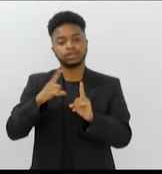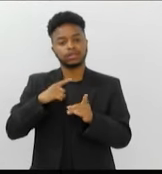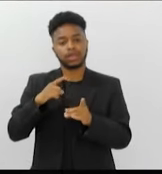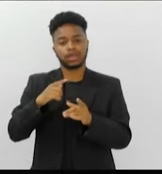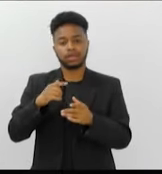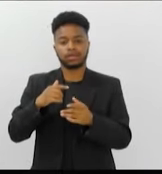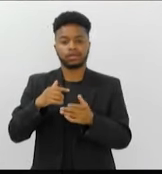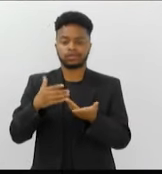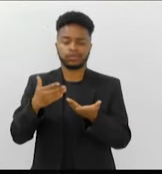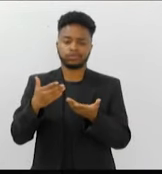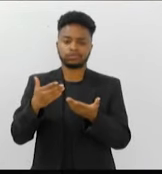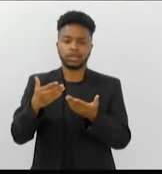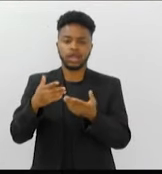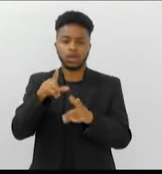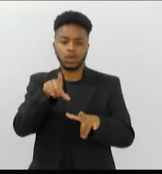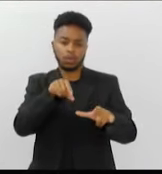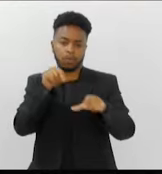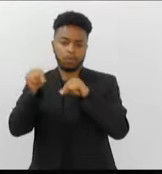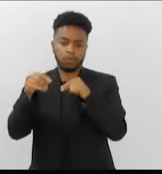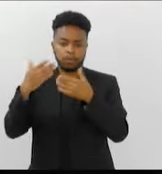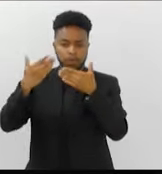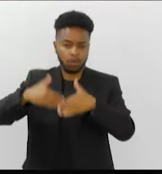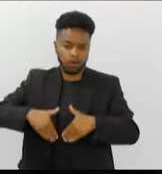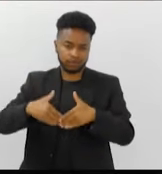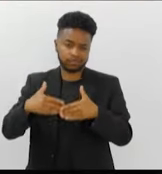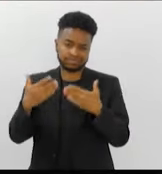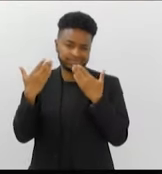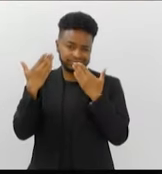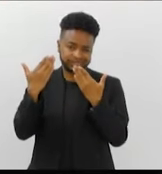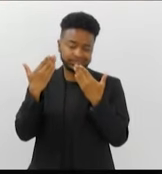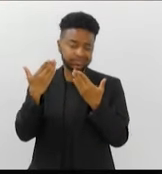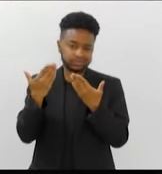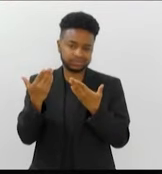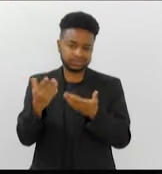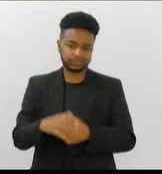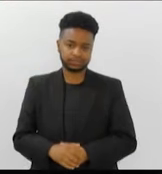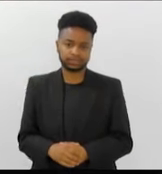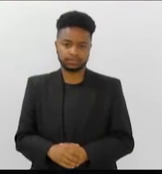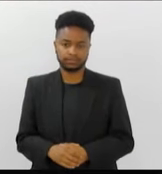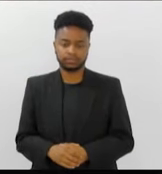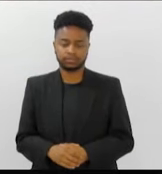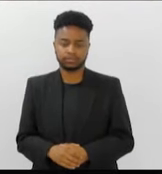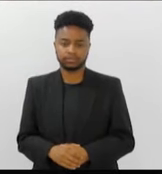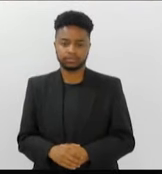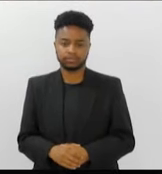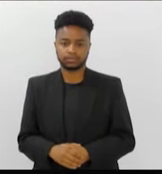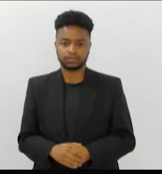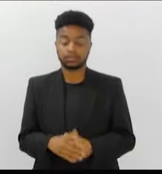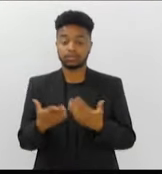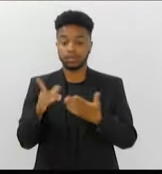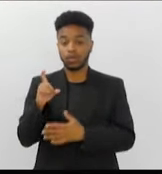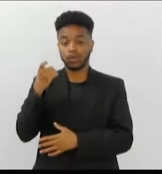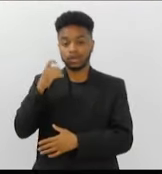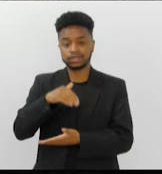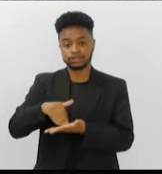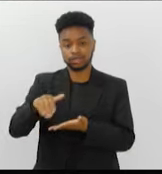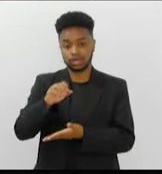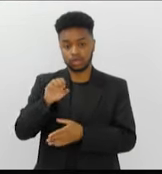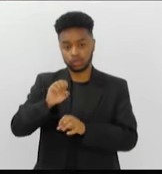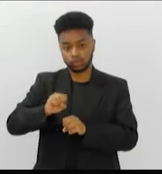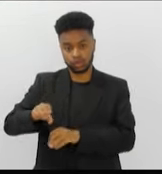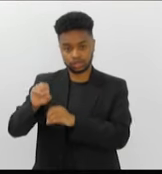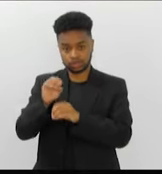seletivo muito duvidoso que eles fizeram. E aí, o ex-secretário de Educação, o senhor